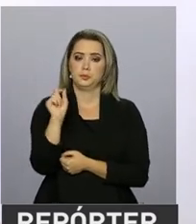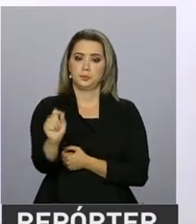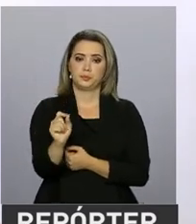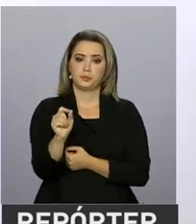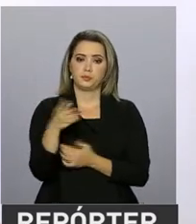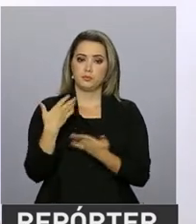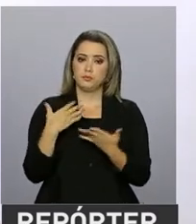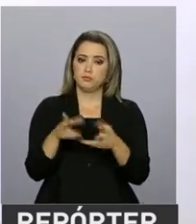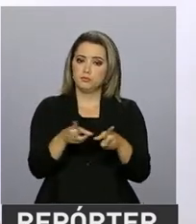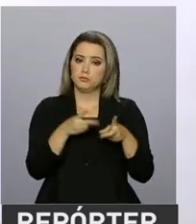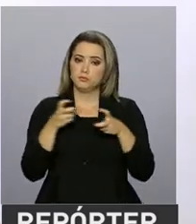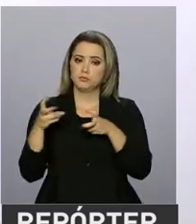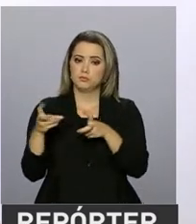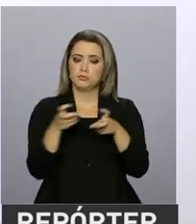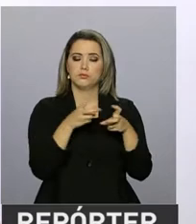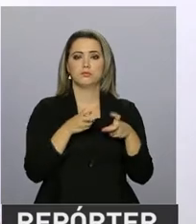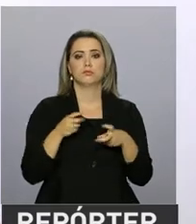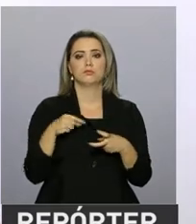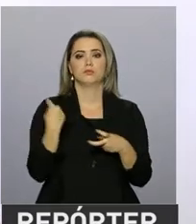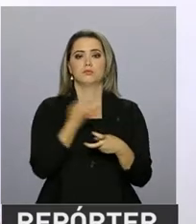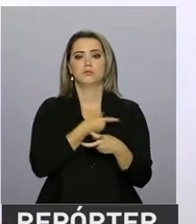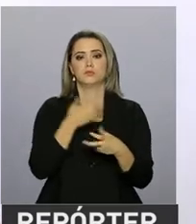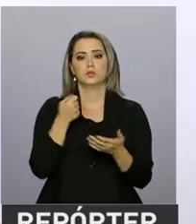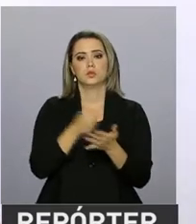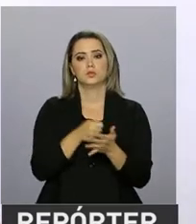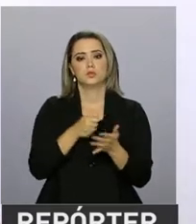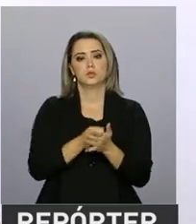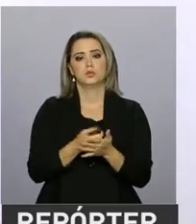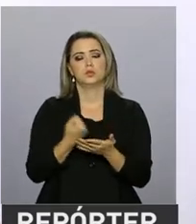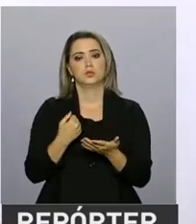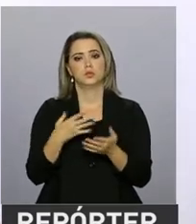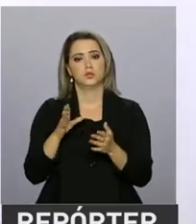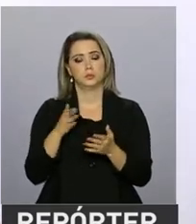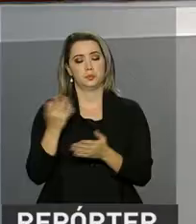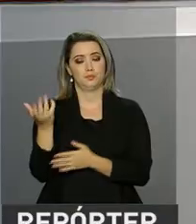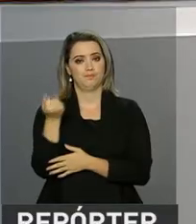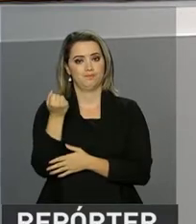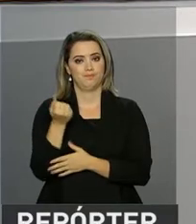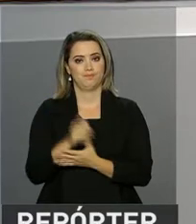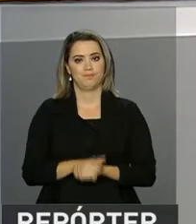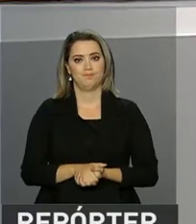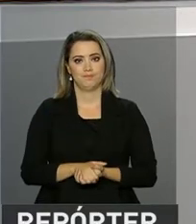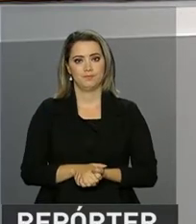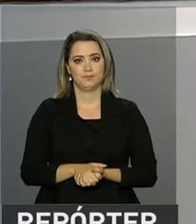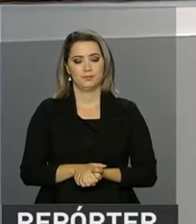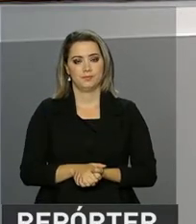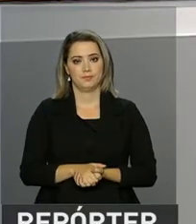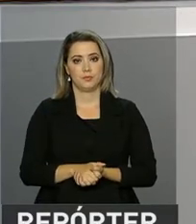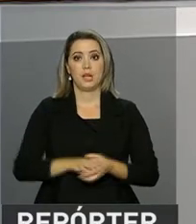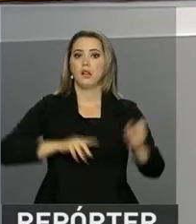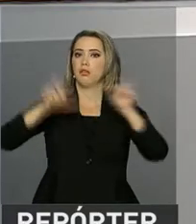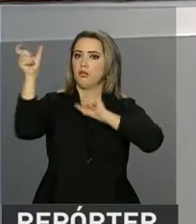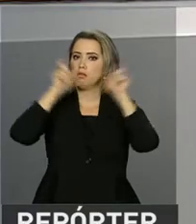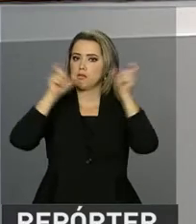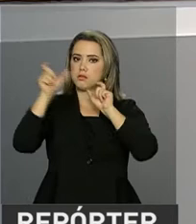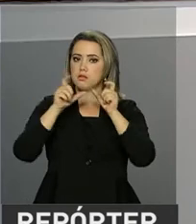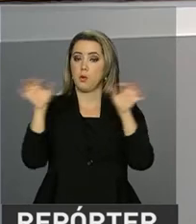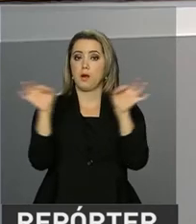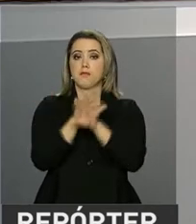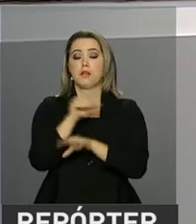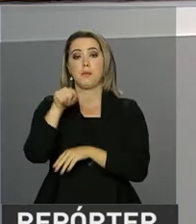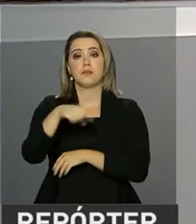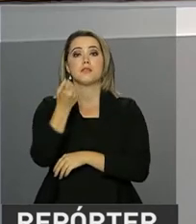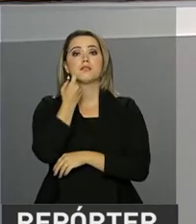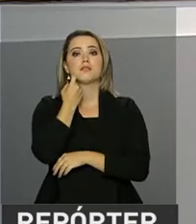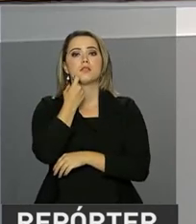a perspectiva de pagamento das contas inativas e atenção terminou nesta